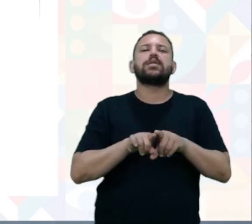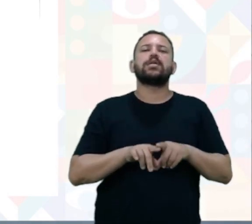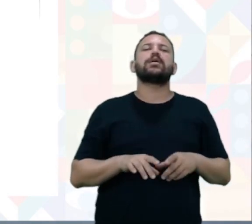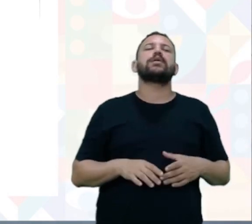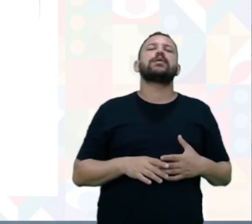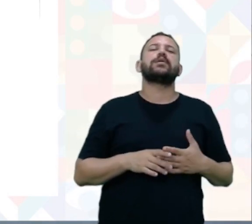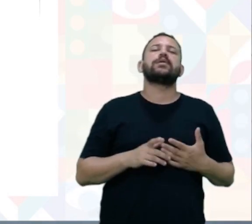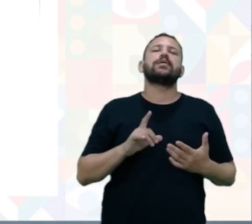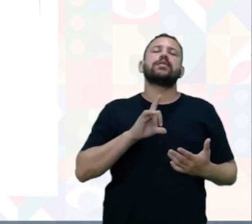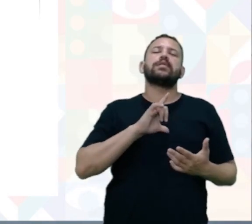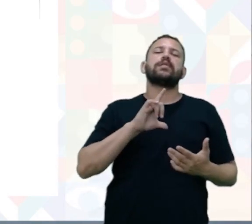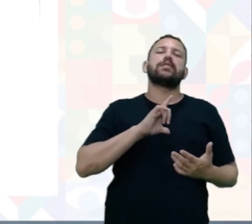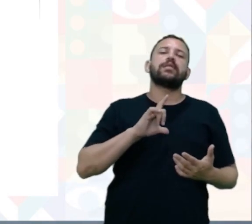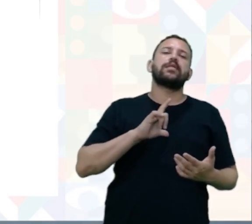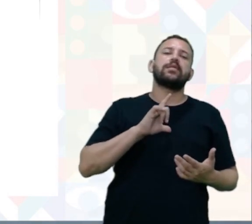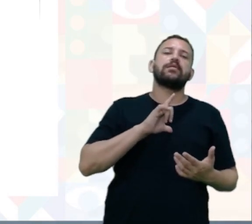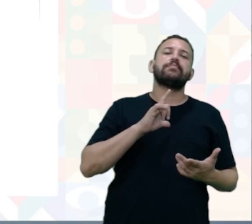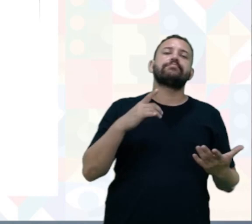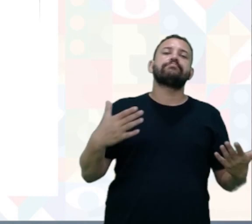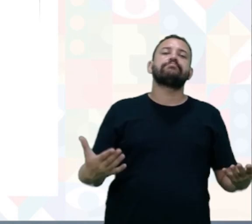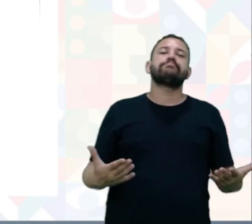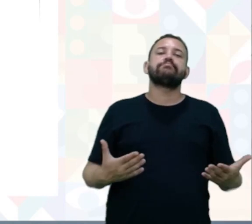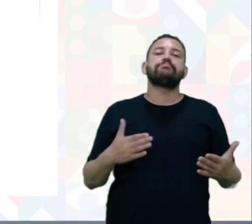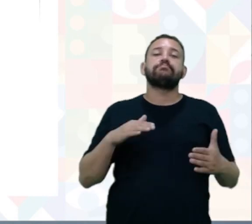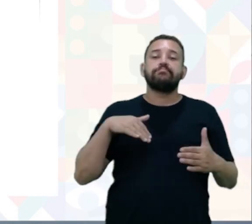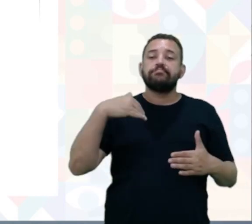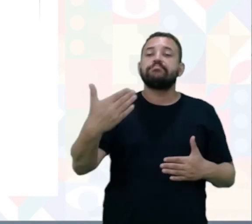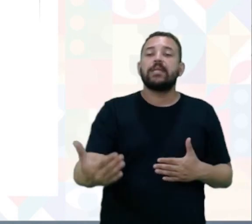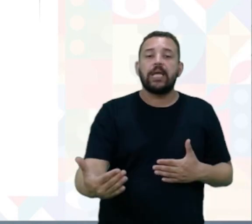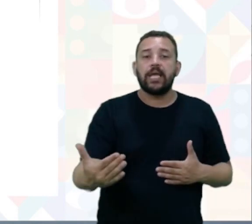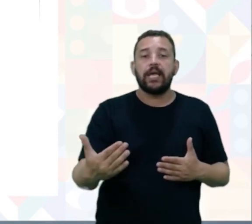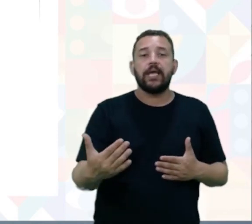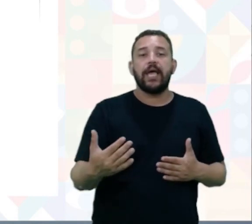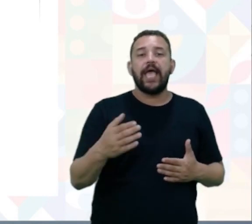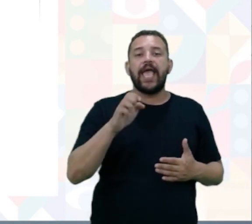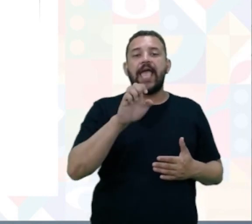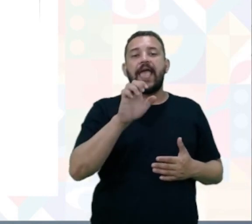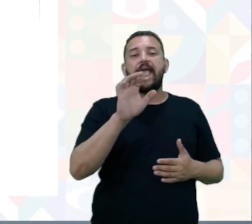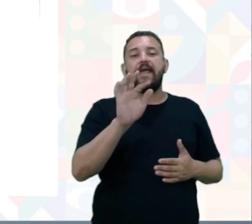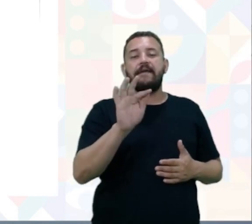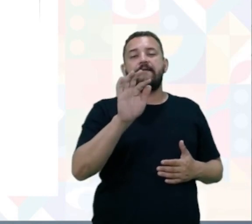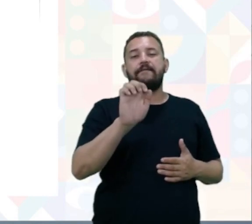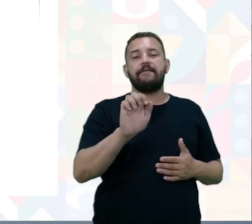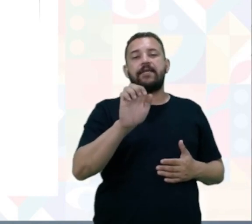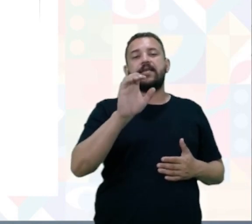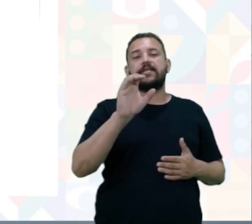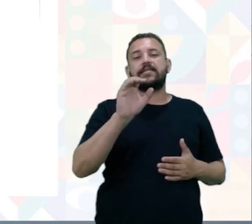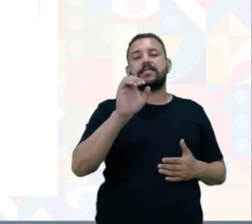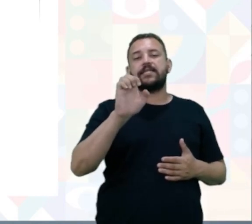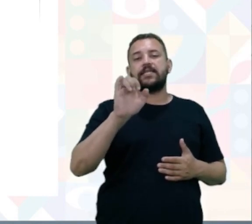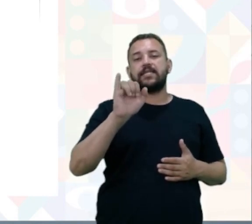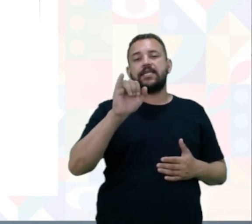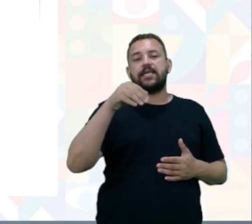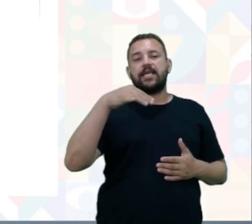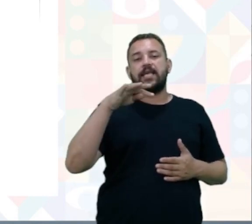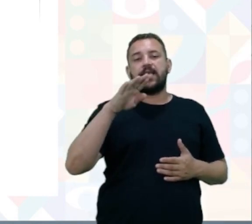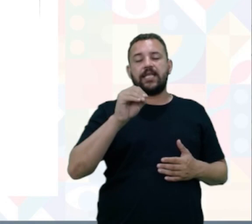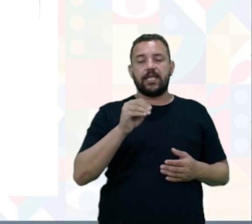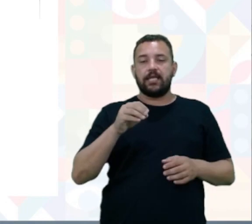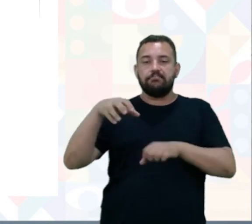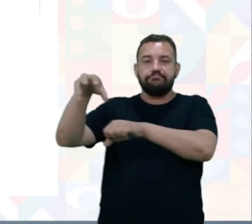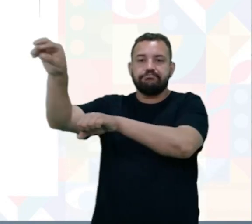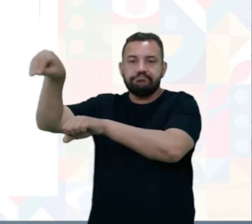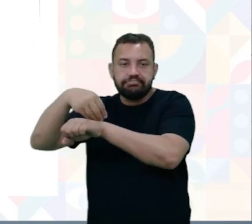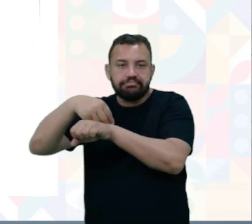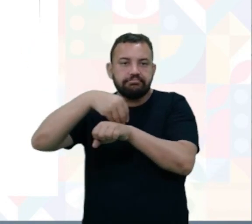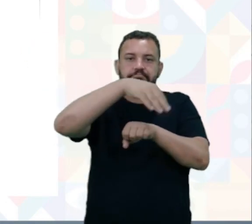haja também, logo a etapa a seguir, seja eficiente, ou seja, na questão da distribuição, né?